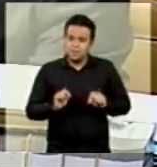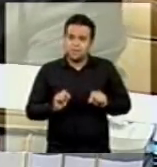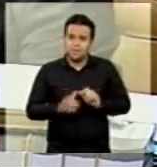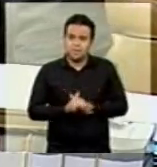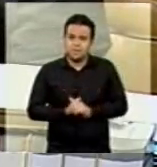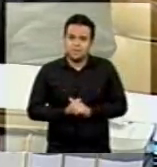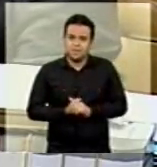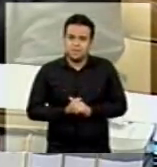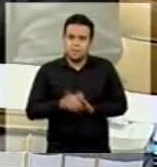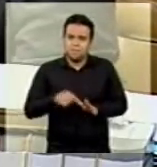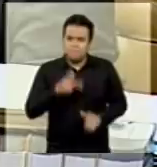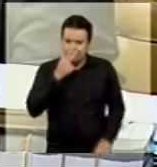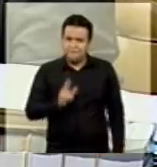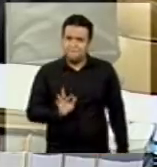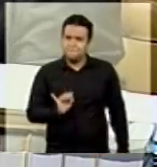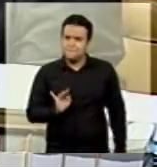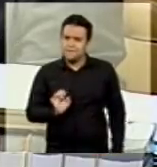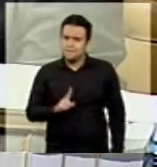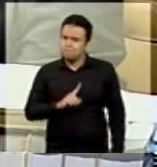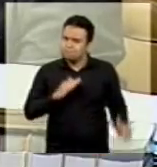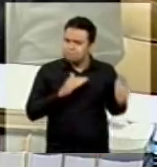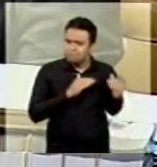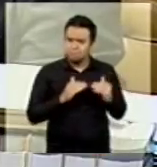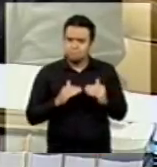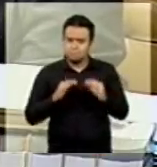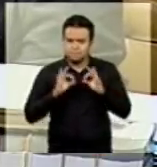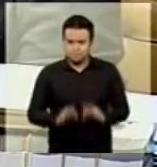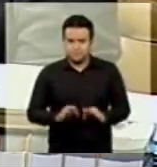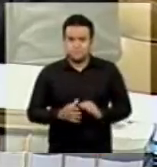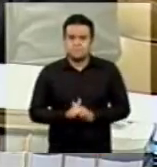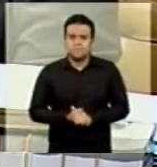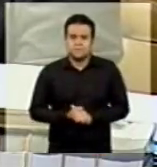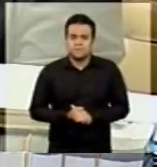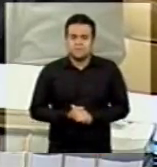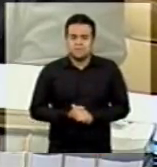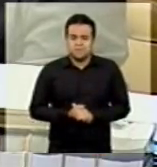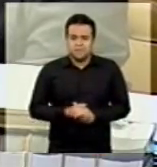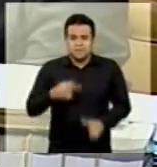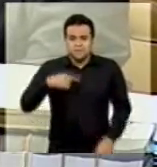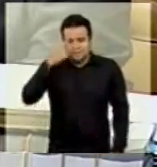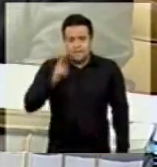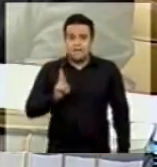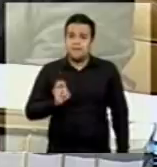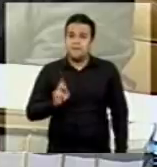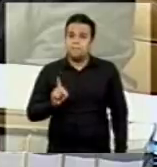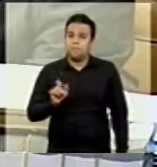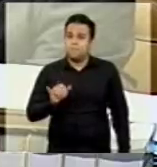bastante fiel ao primado da ideia republicana,